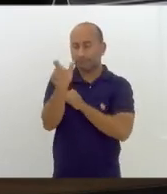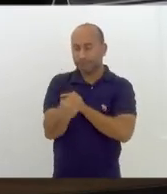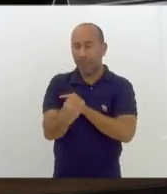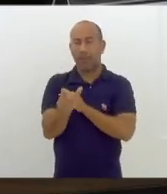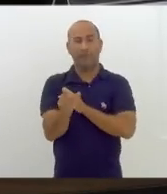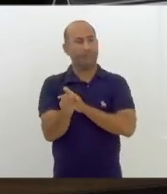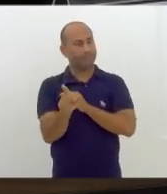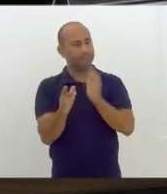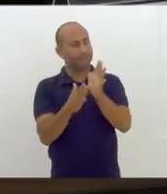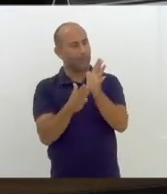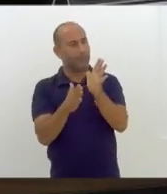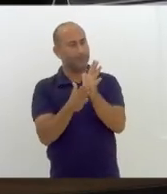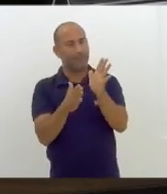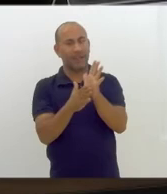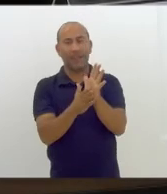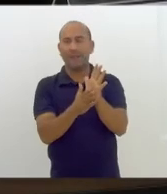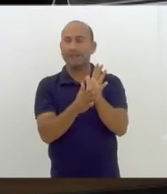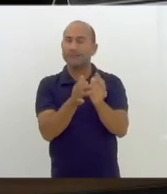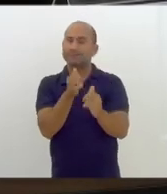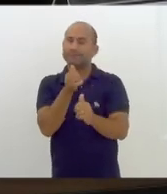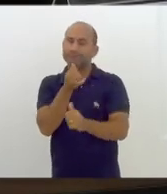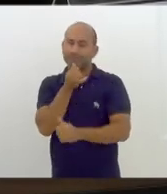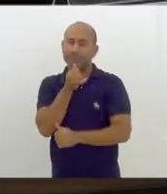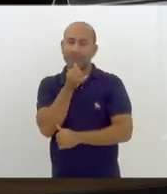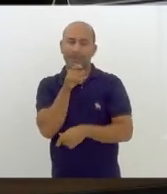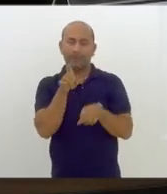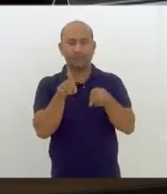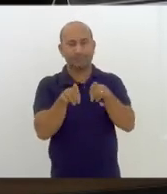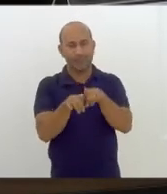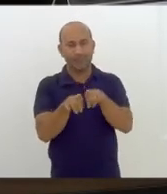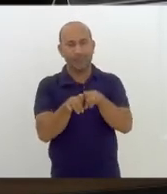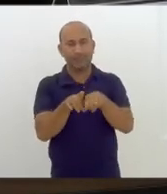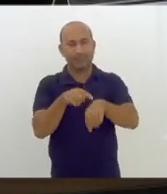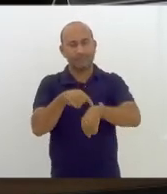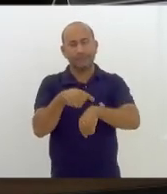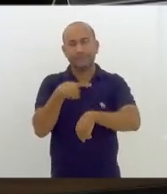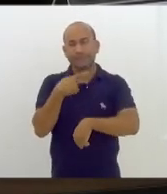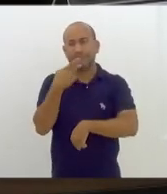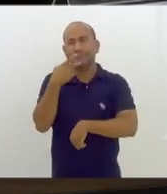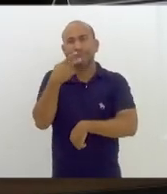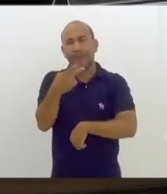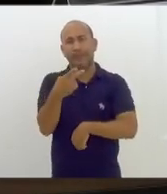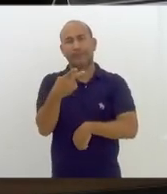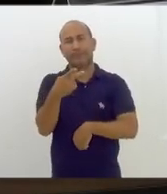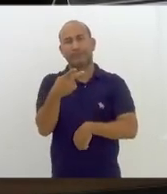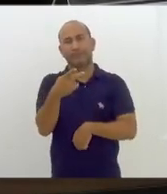homenagem, ela é um exemplo. E, quando eu falo de exemplo,